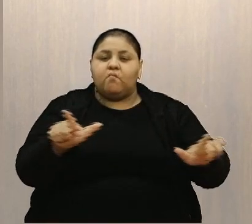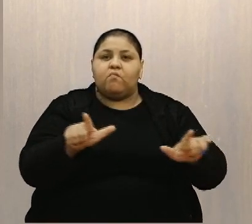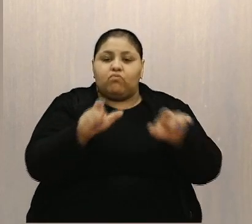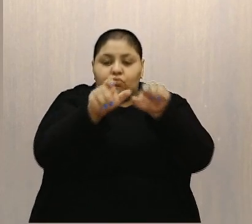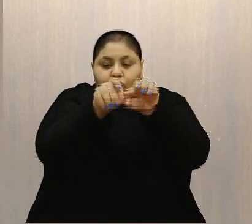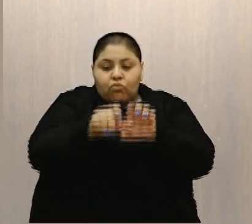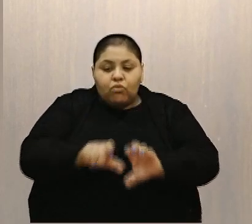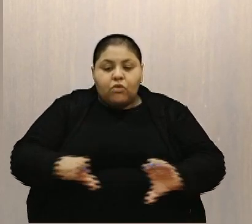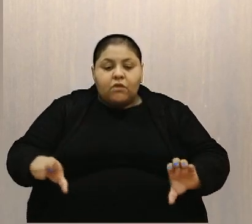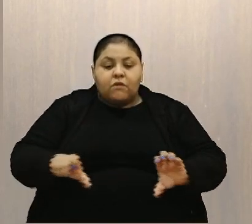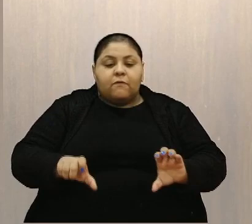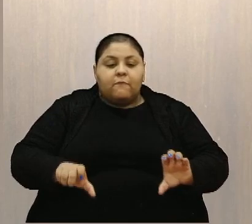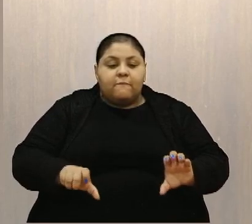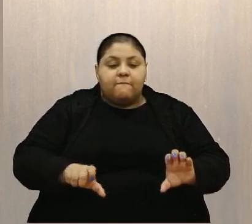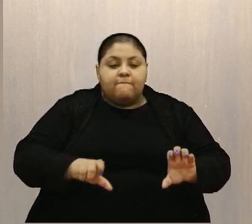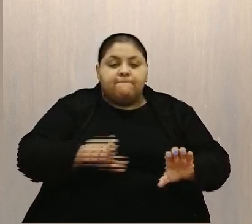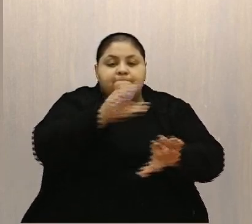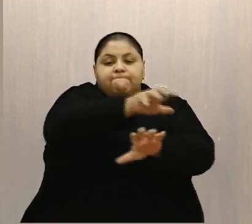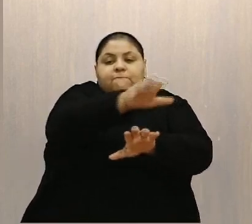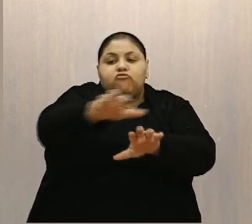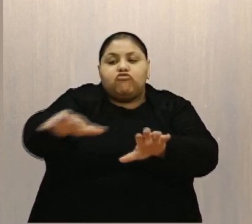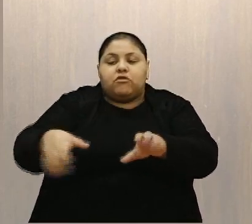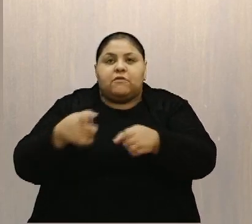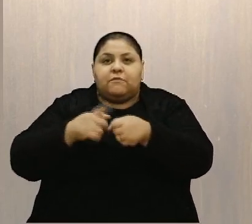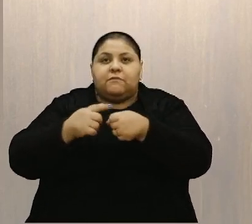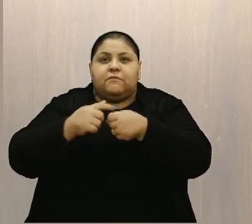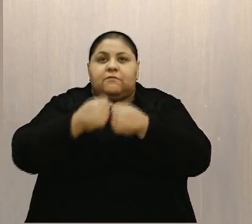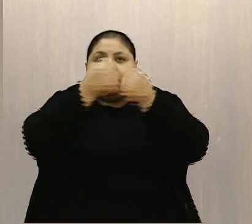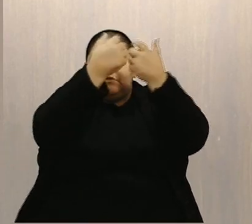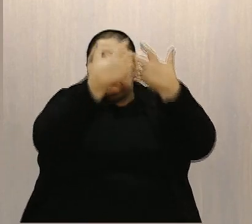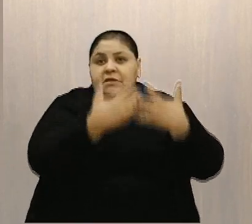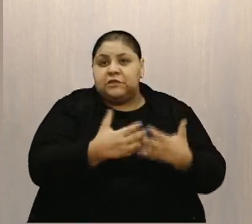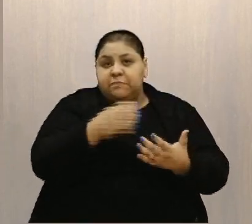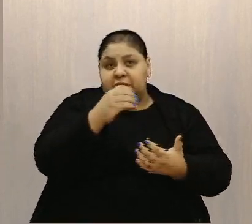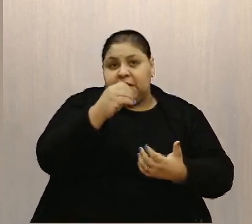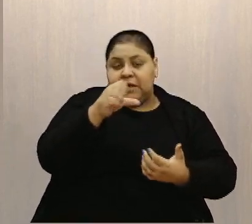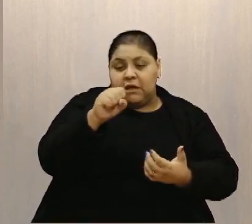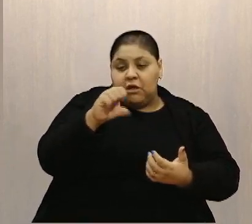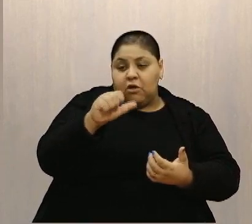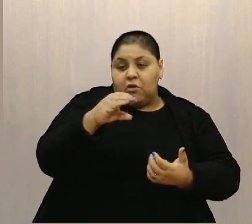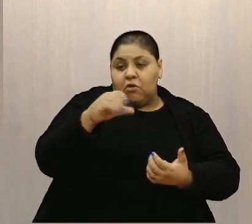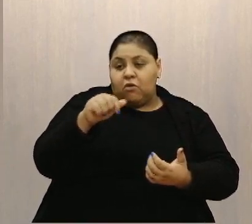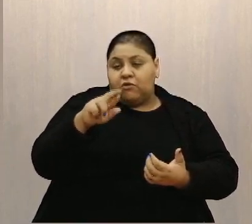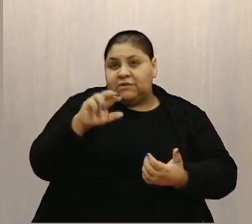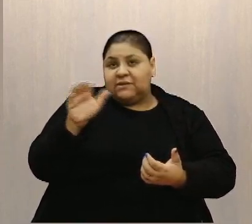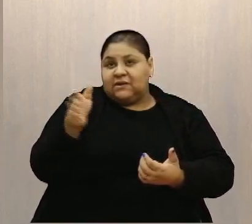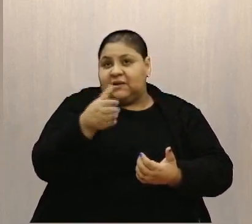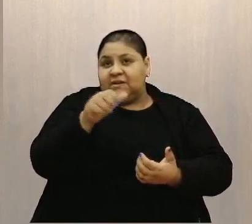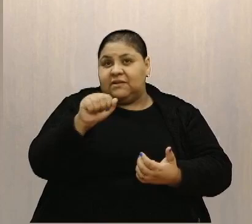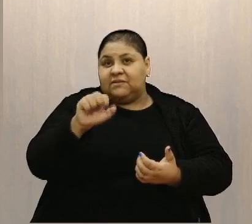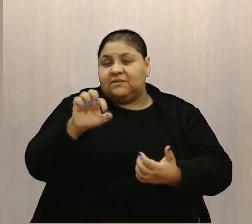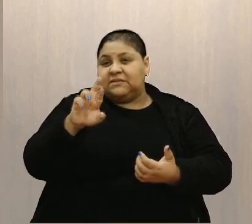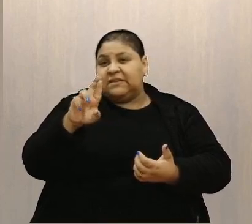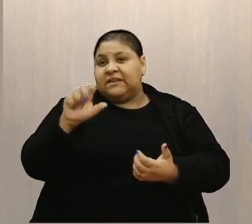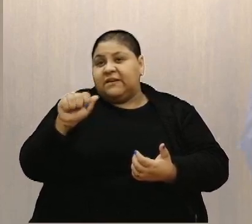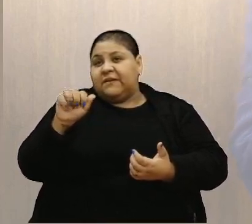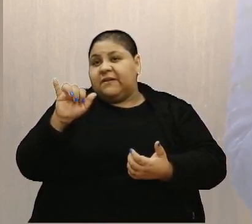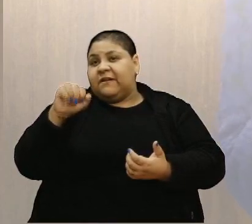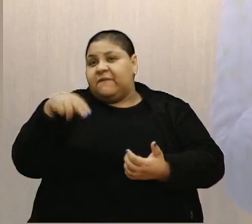da cidade. E coloca aqui a Oscar Serafini. E no mesmo dia, no mesmo momento,